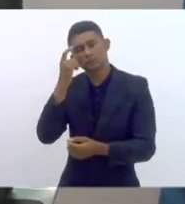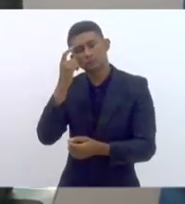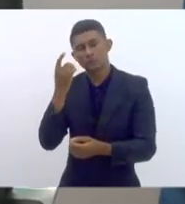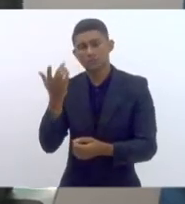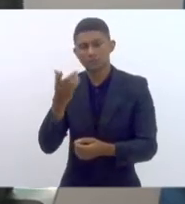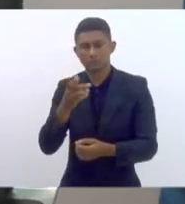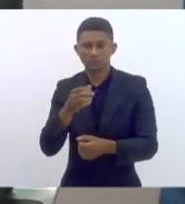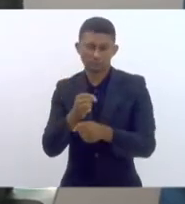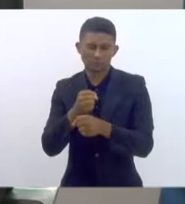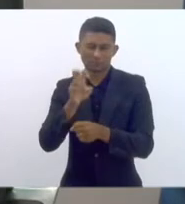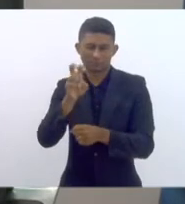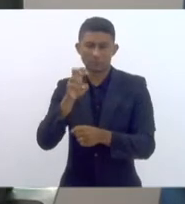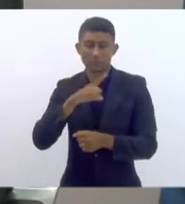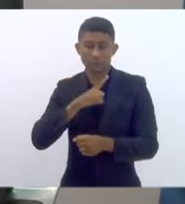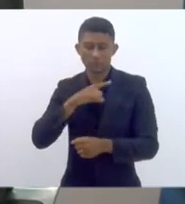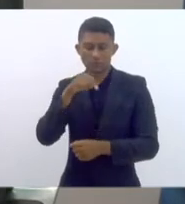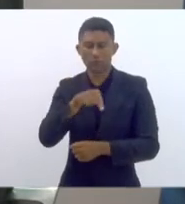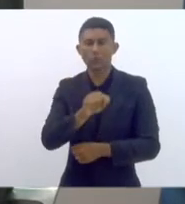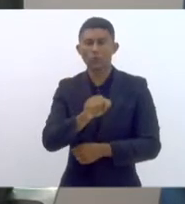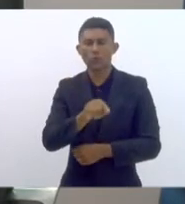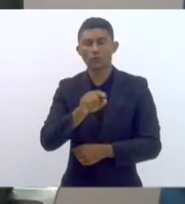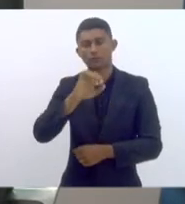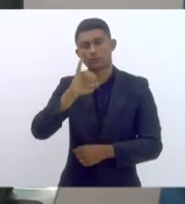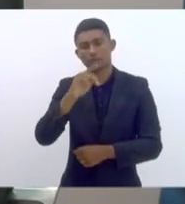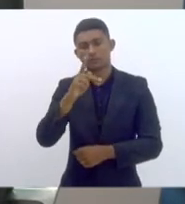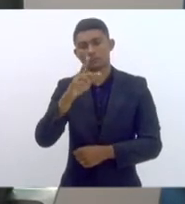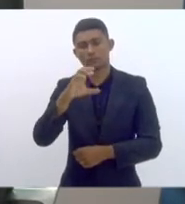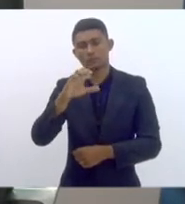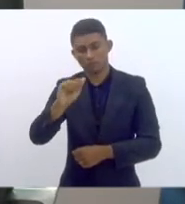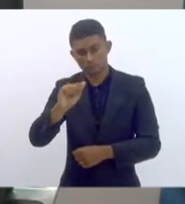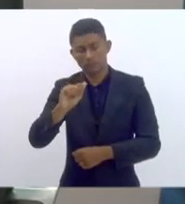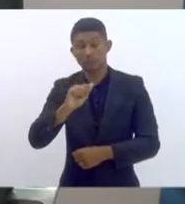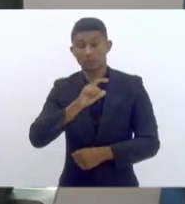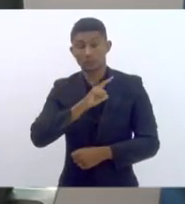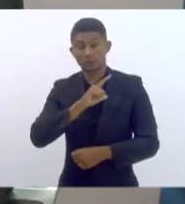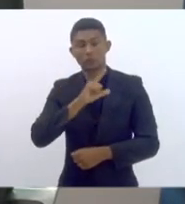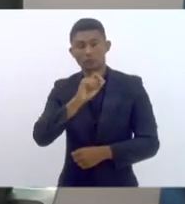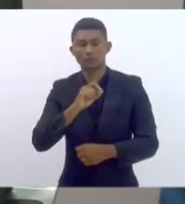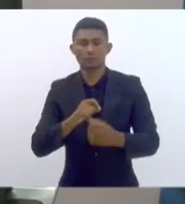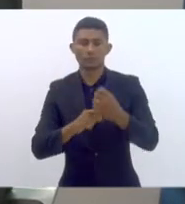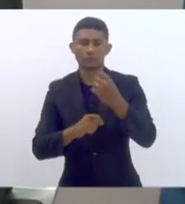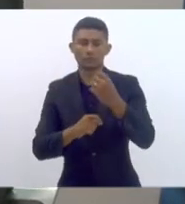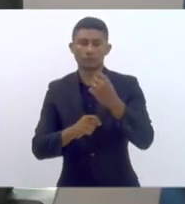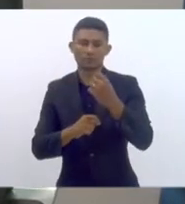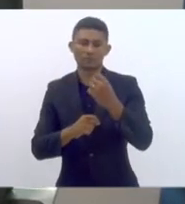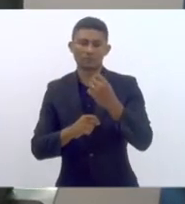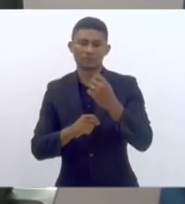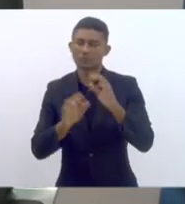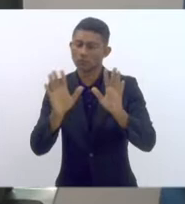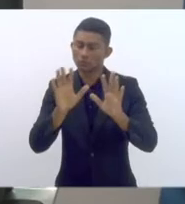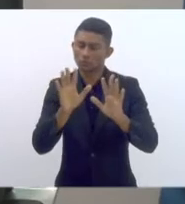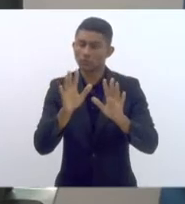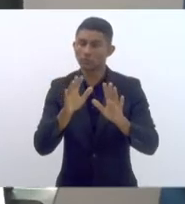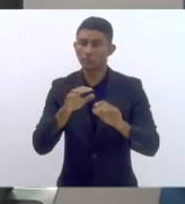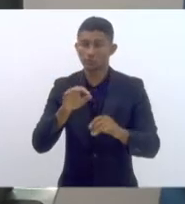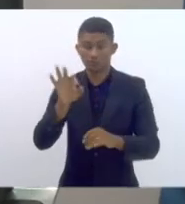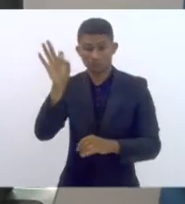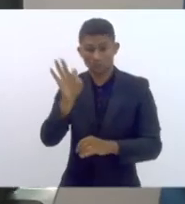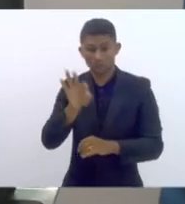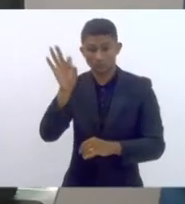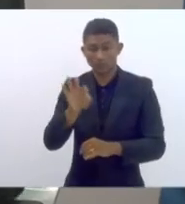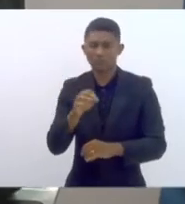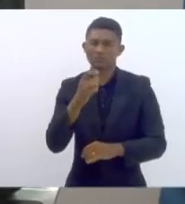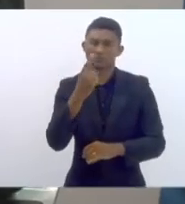aqui, ó, com o IPCA 120. Não, o índice é